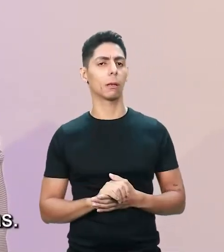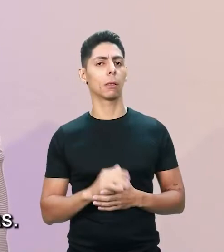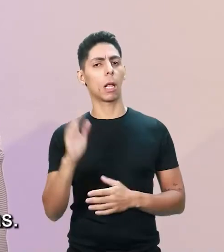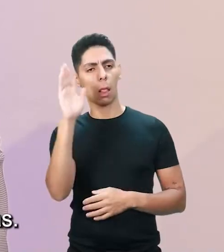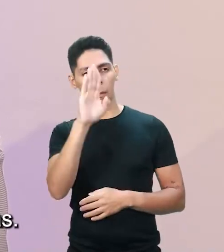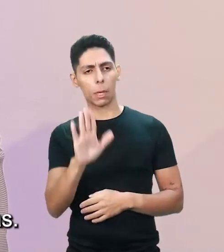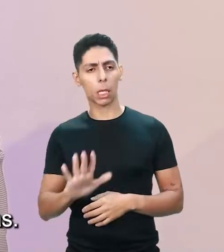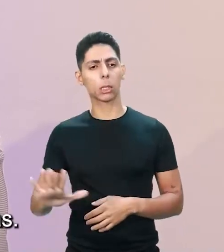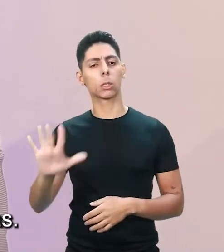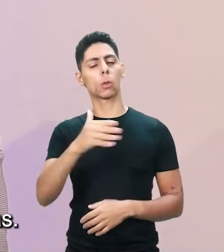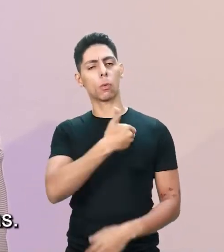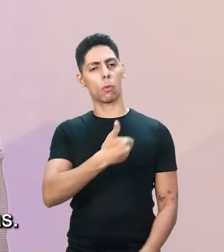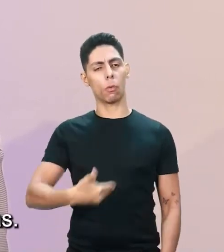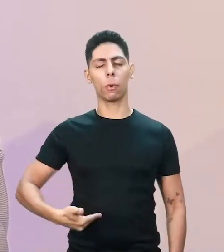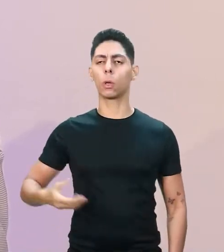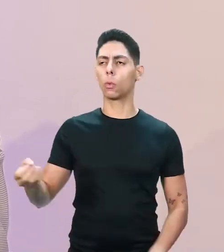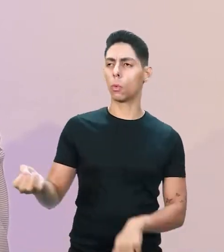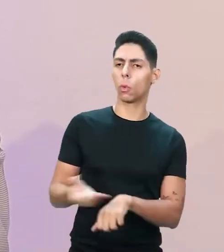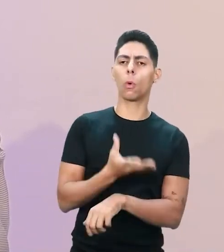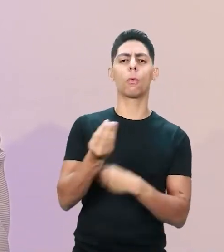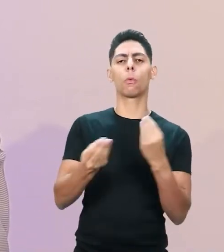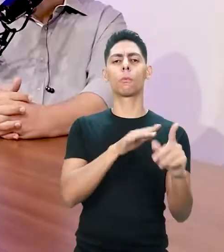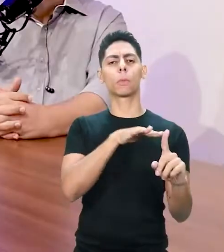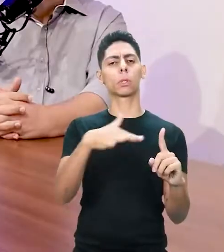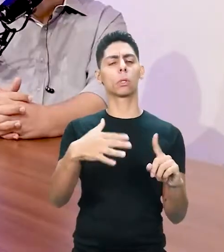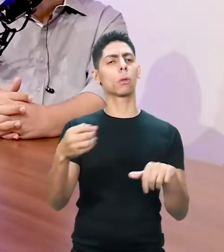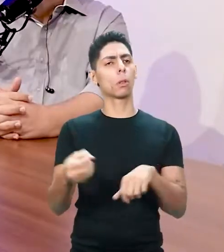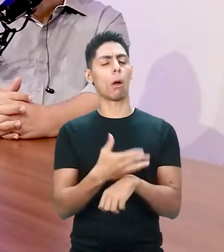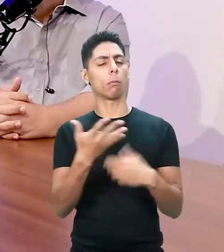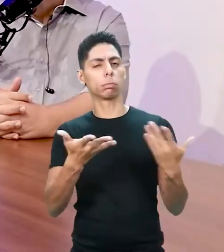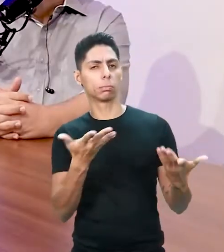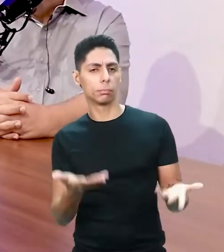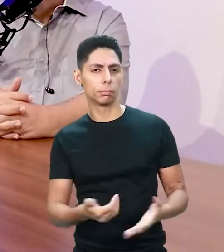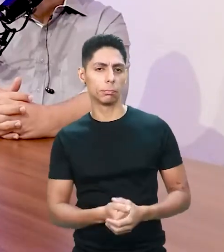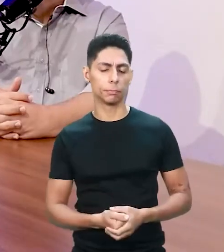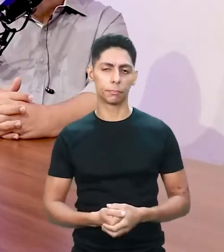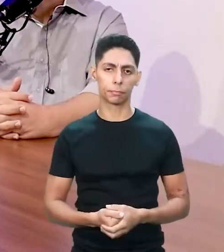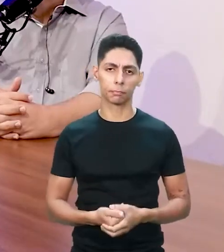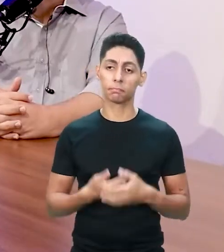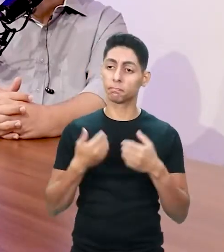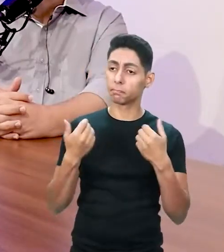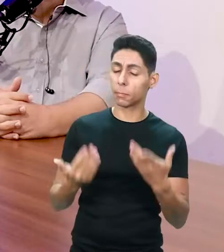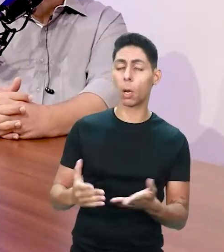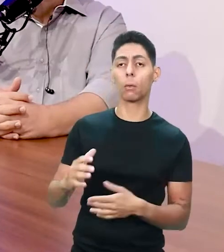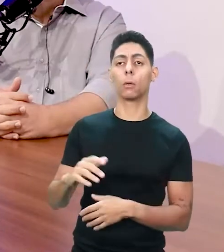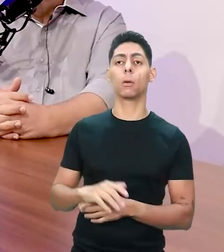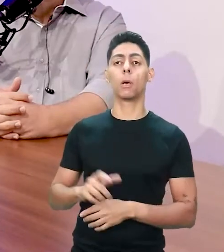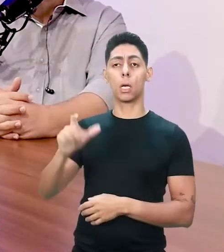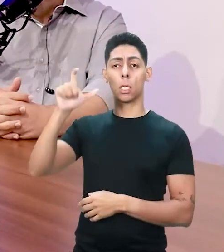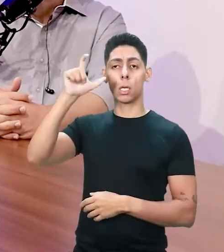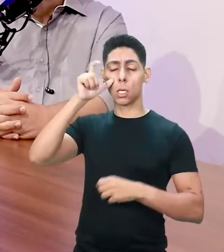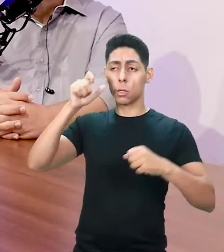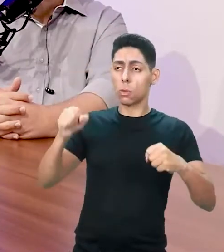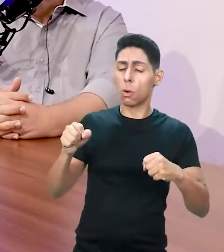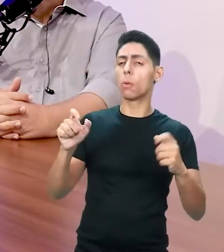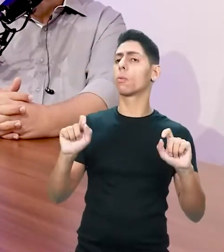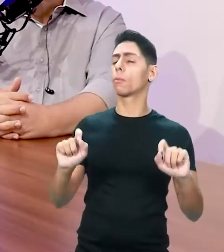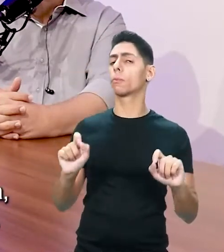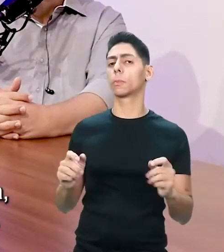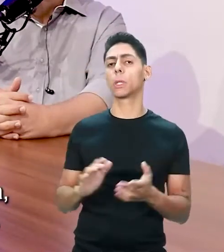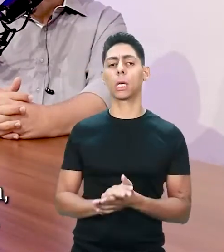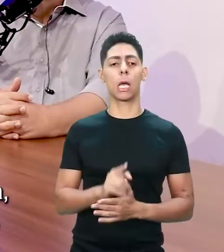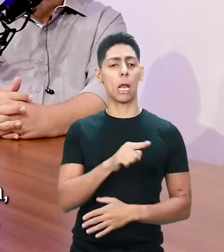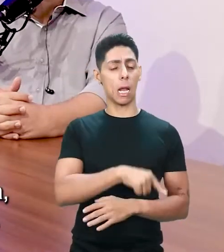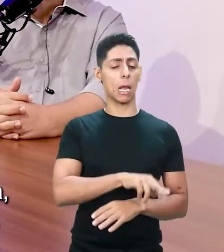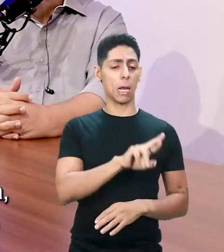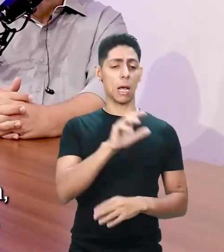novo governo, novas perspectivas. Bom, Antônio, eu desde que saí da Rádio Globo,